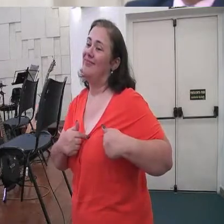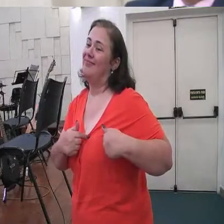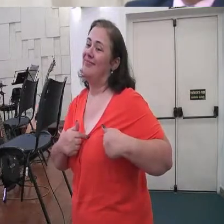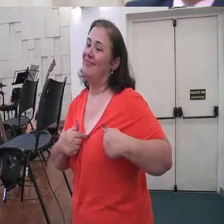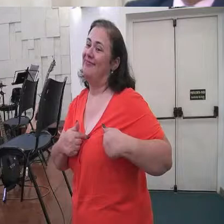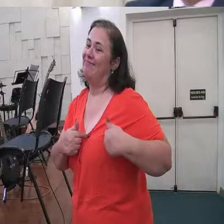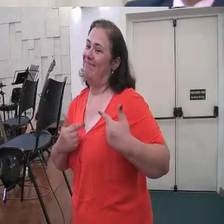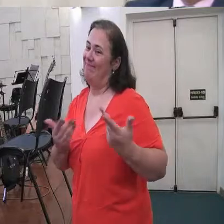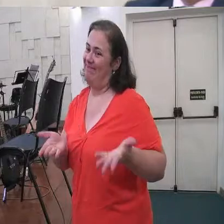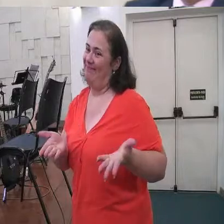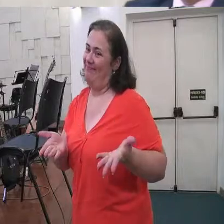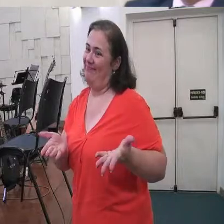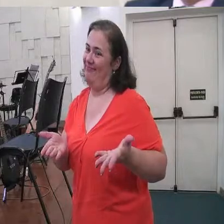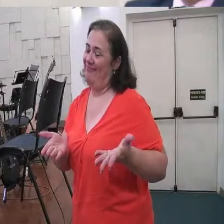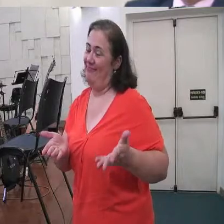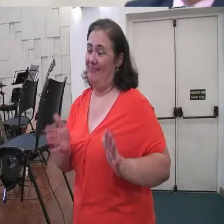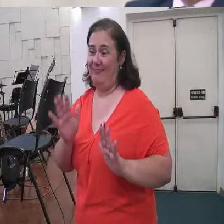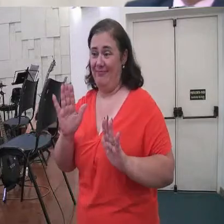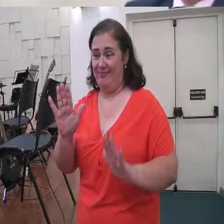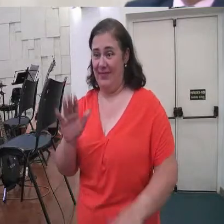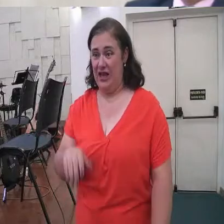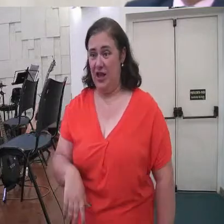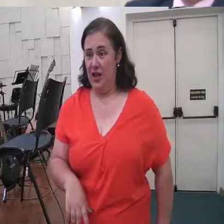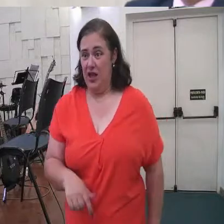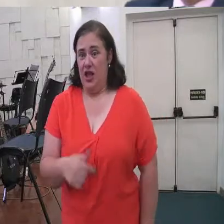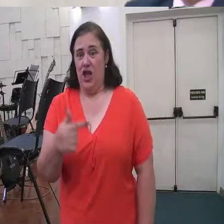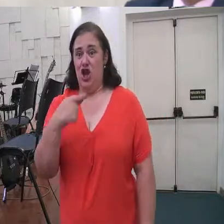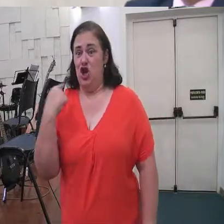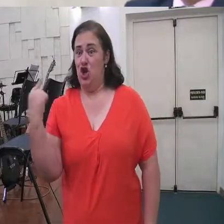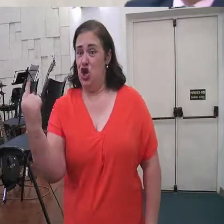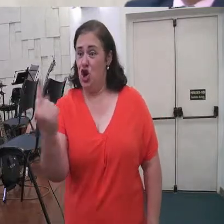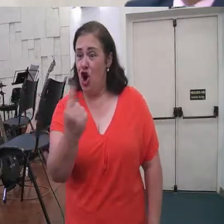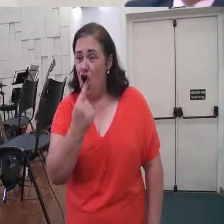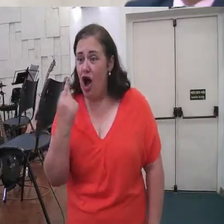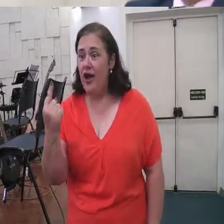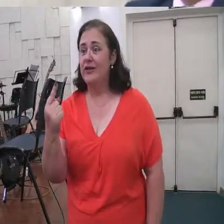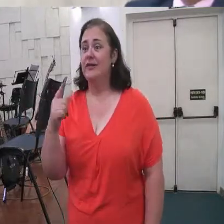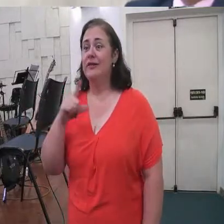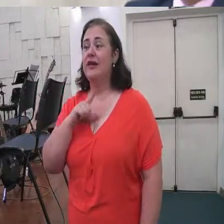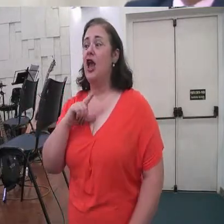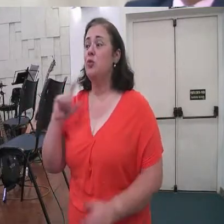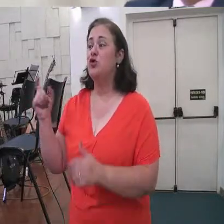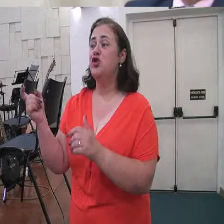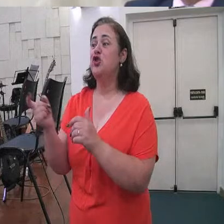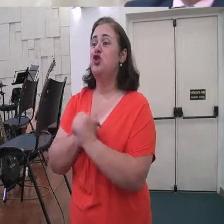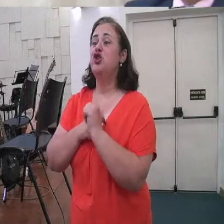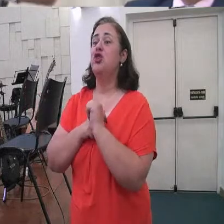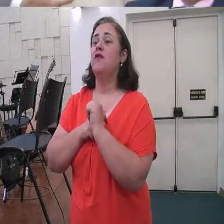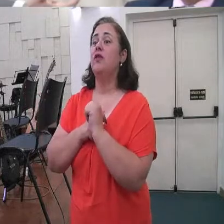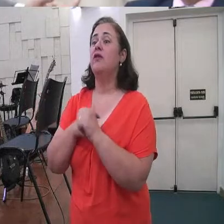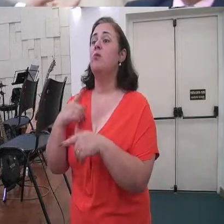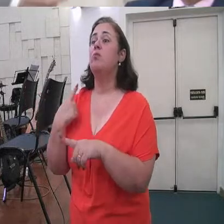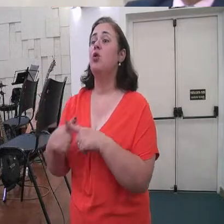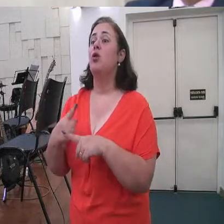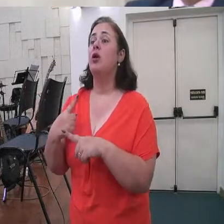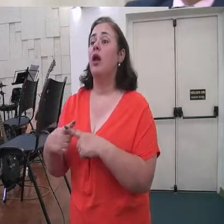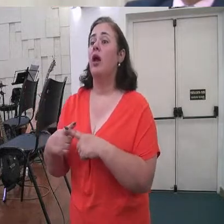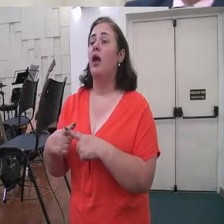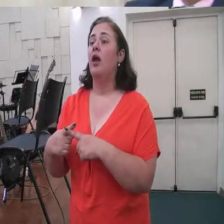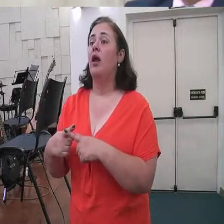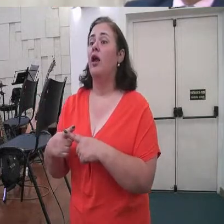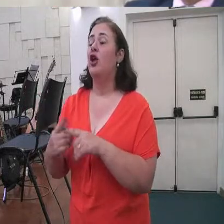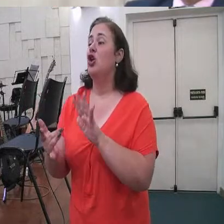que sou devedor a Deus. E tudo que eu entrego ao Senhor, na verdade, é dele, não é